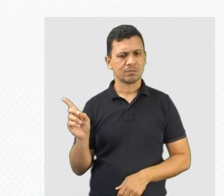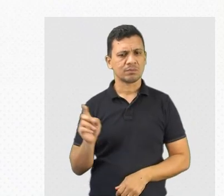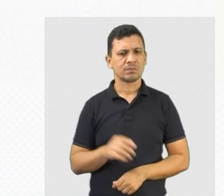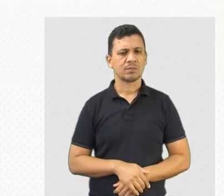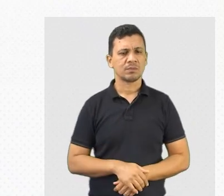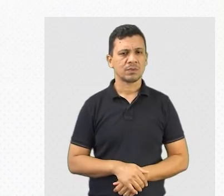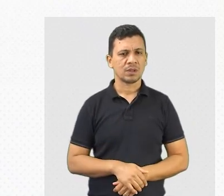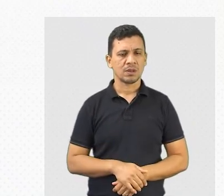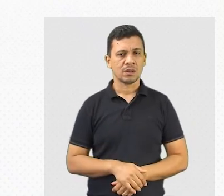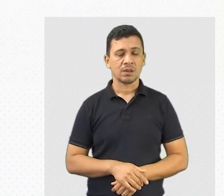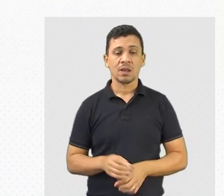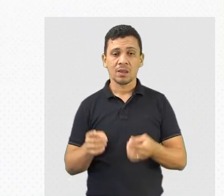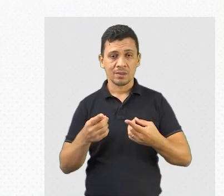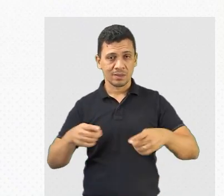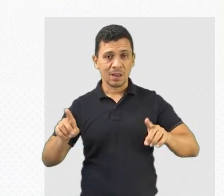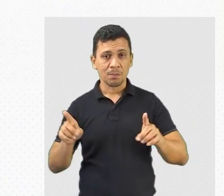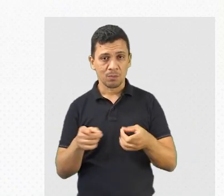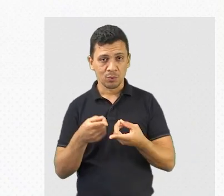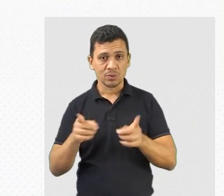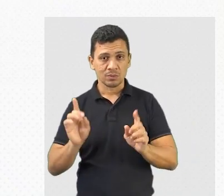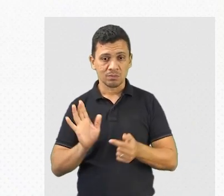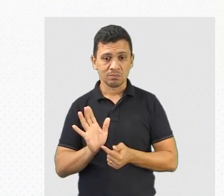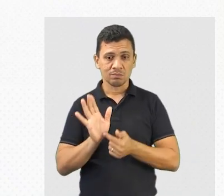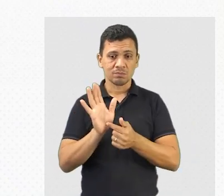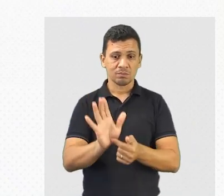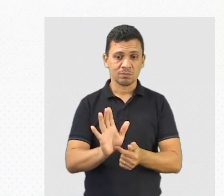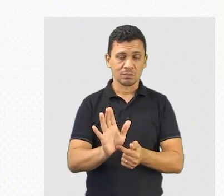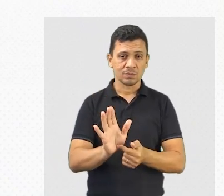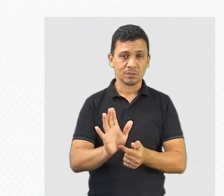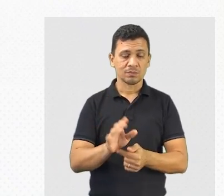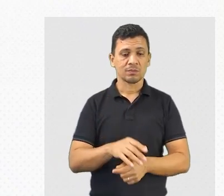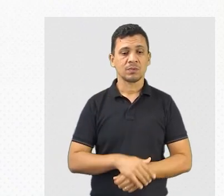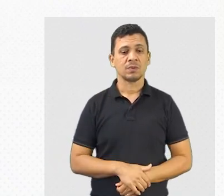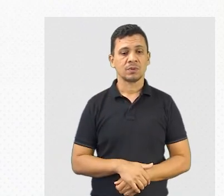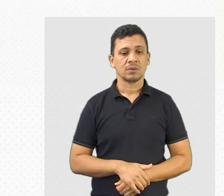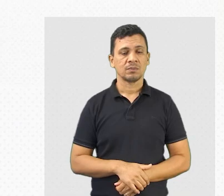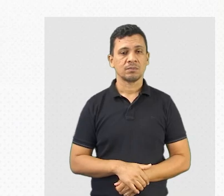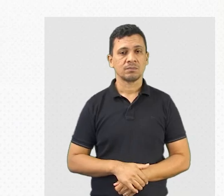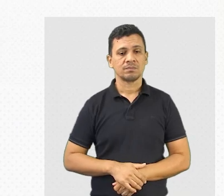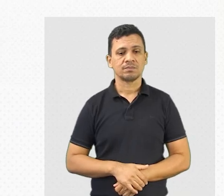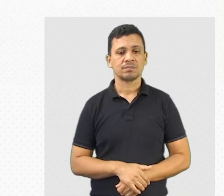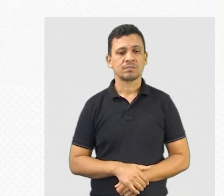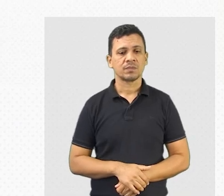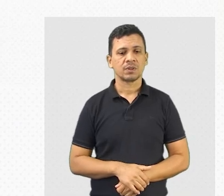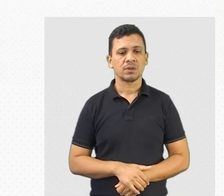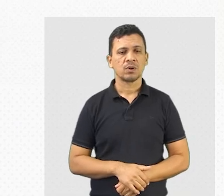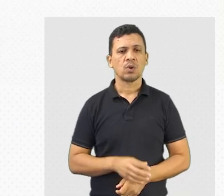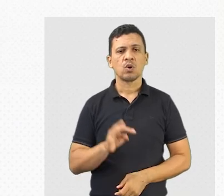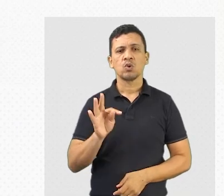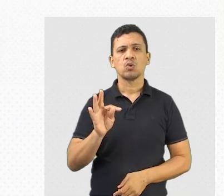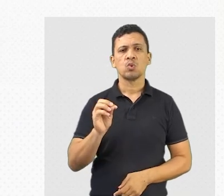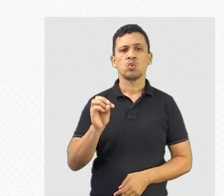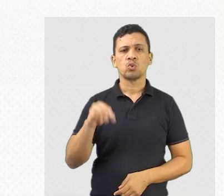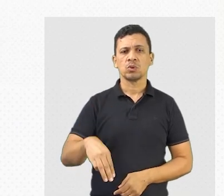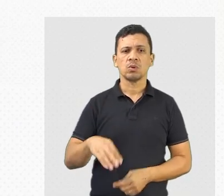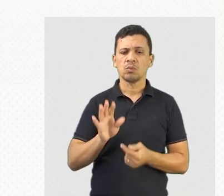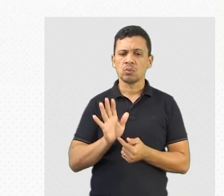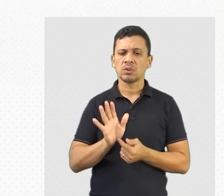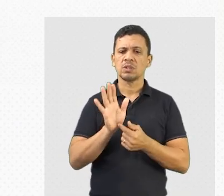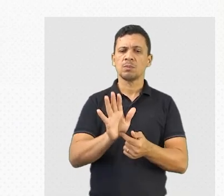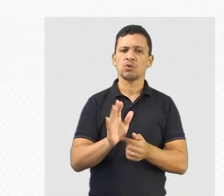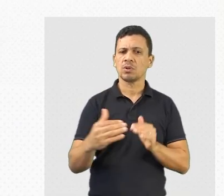saber? No fragmento da música It's My Life, de Jon Bon Jovi, o tom demonstrado pode